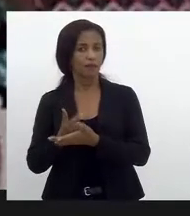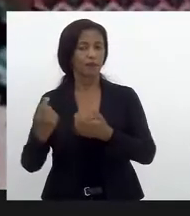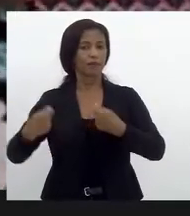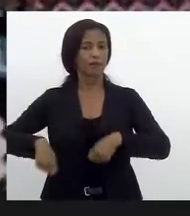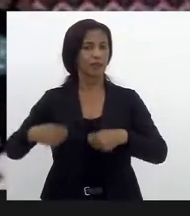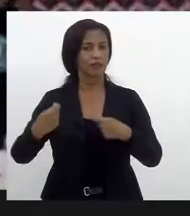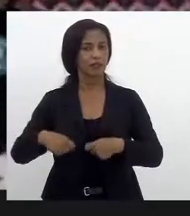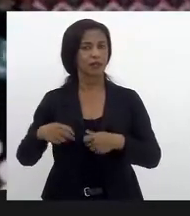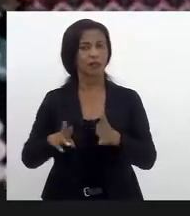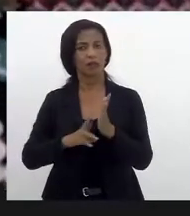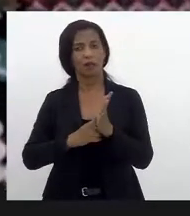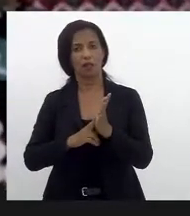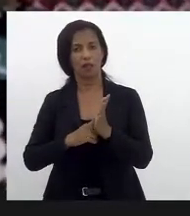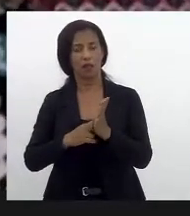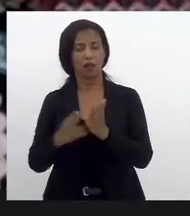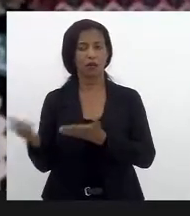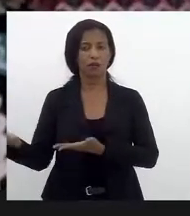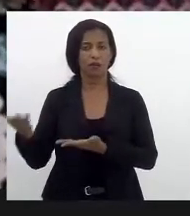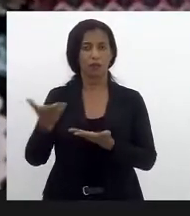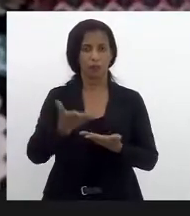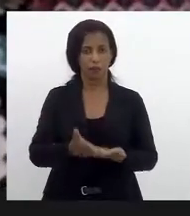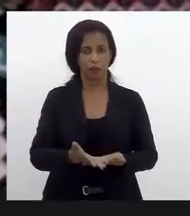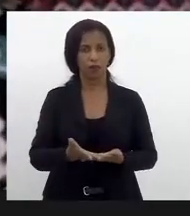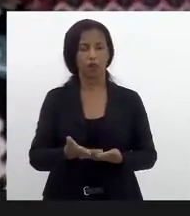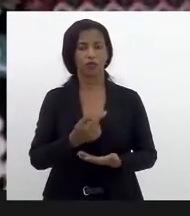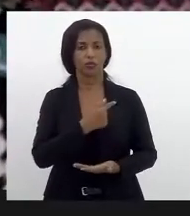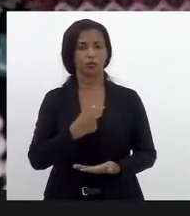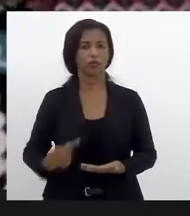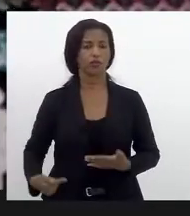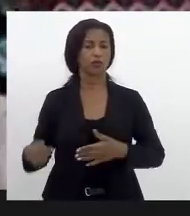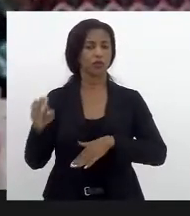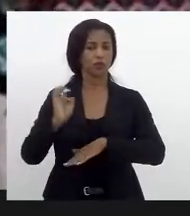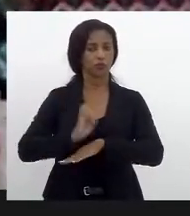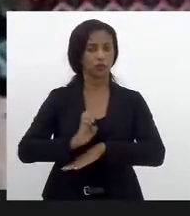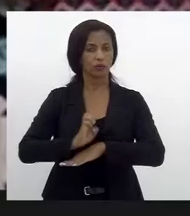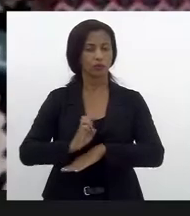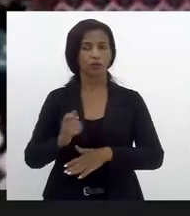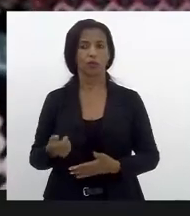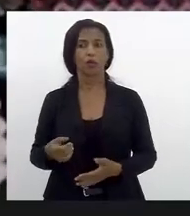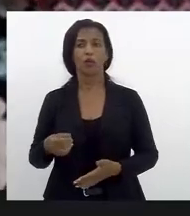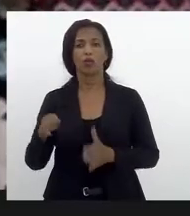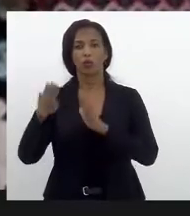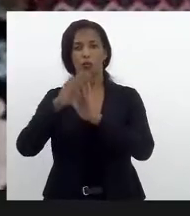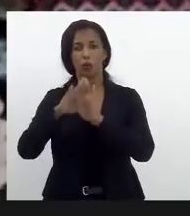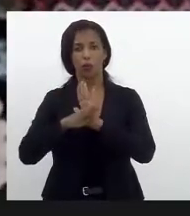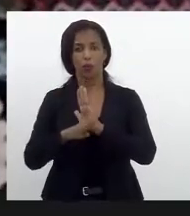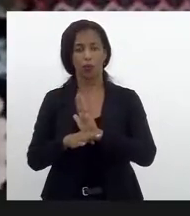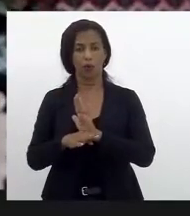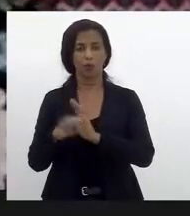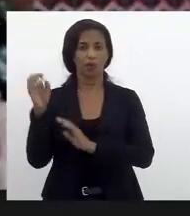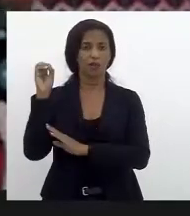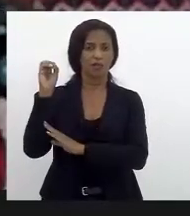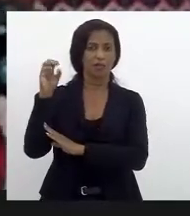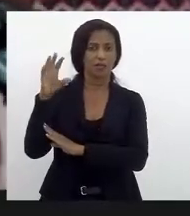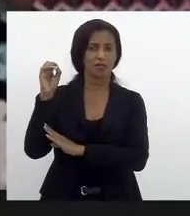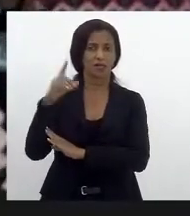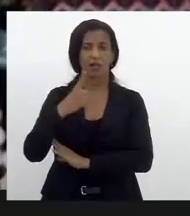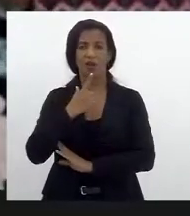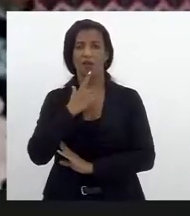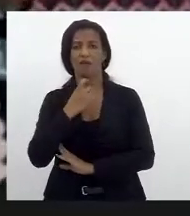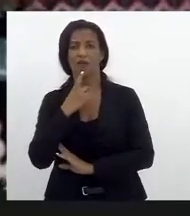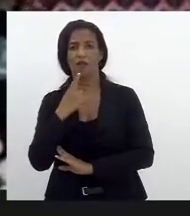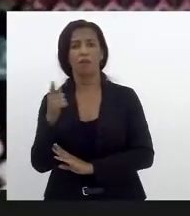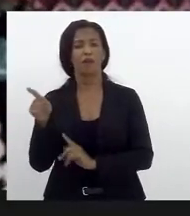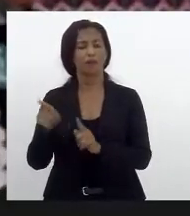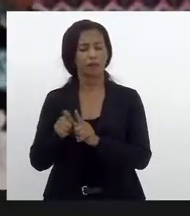da regulamentação por parte do governo do Estado, do programa Sinal Vermelho, que também é mais